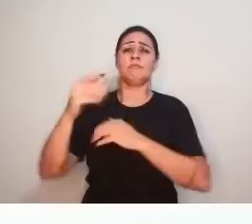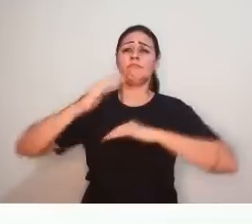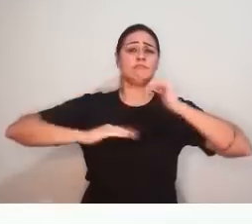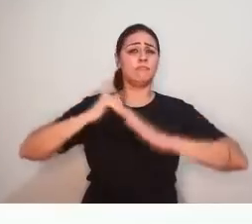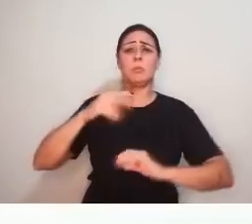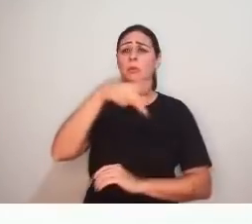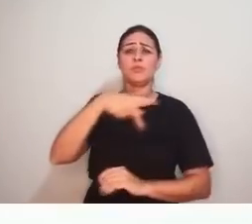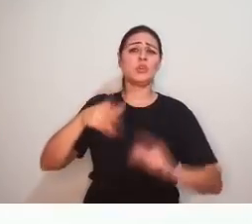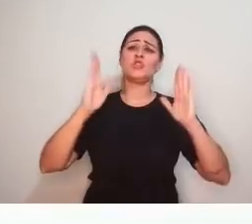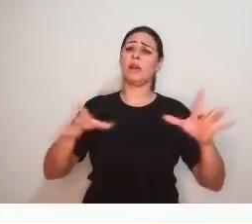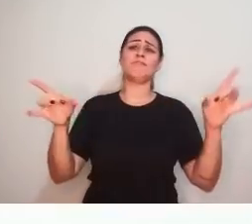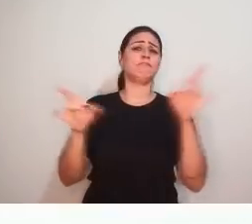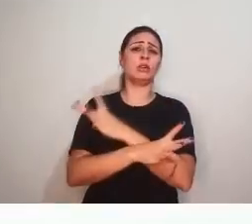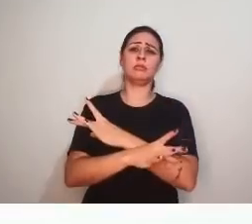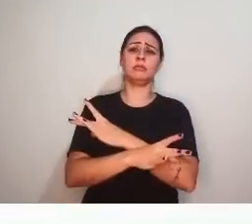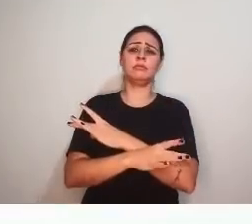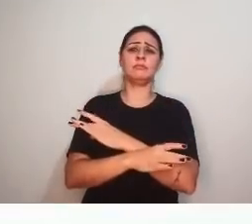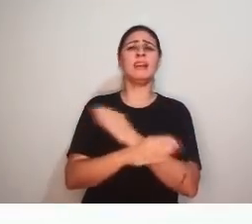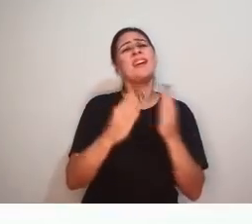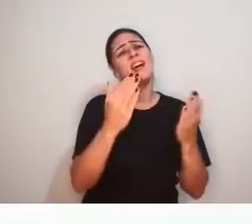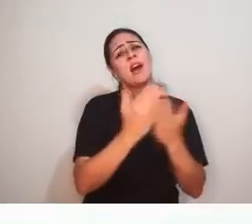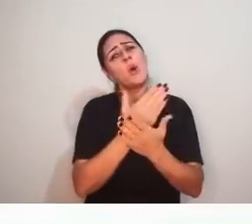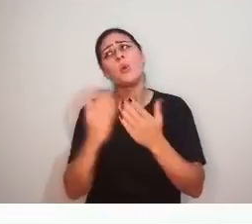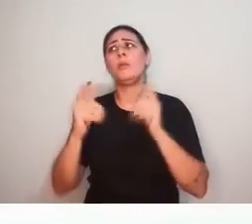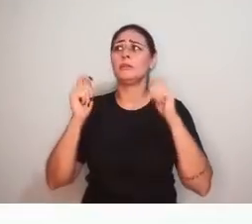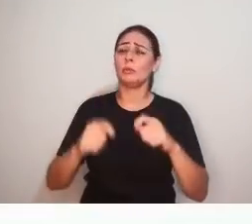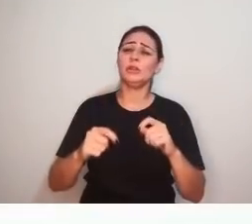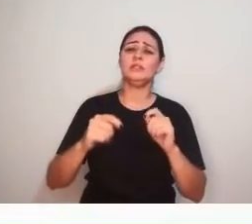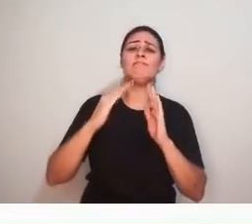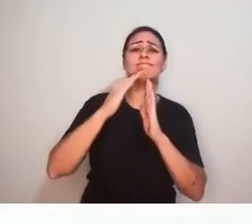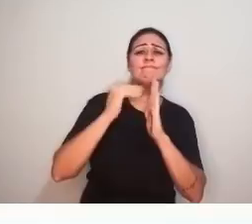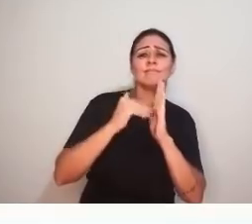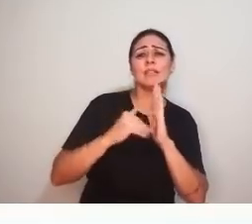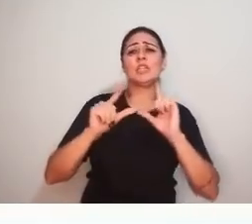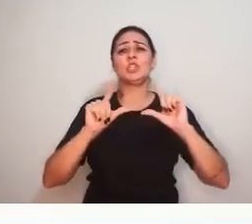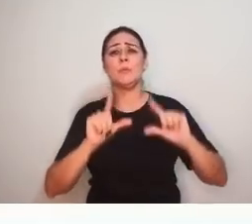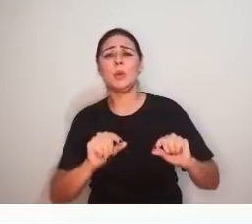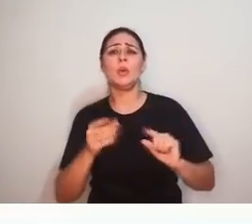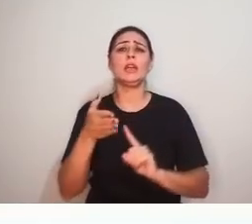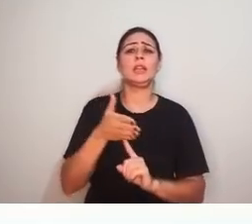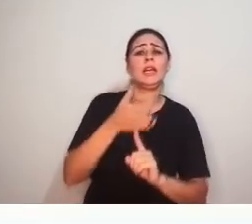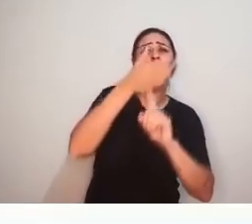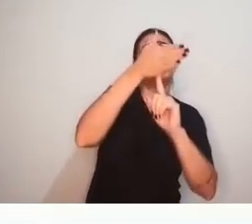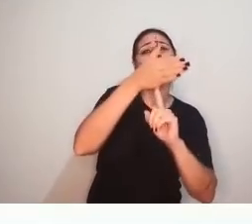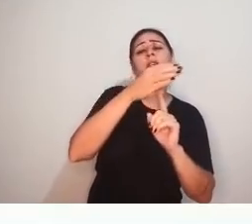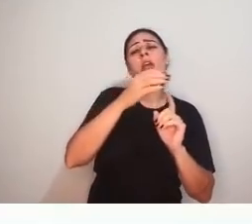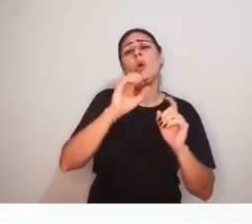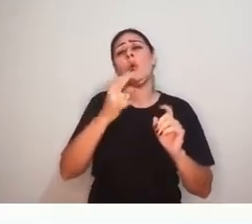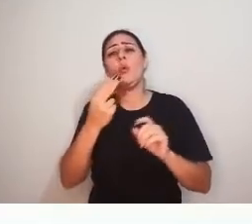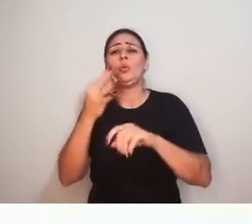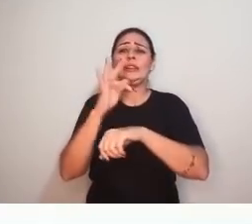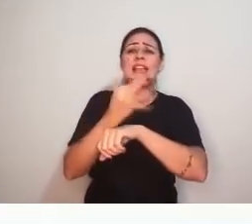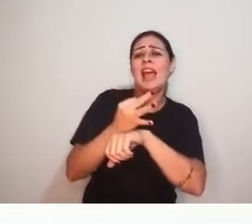docentes está resolvida. Talvez alguma questãozinha aqui de melhoria das questões relacionadas à tecnologia,